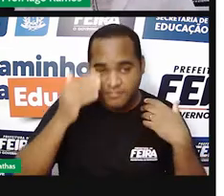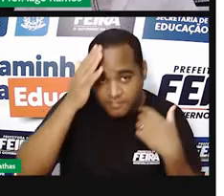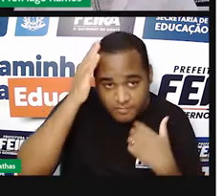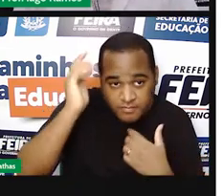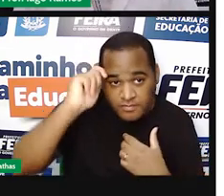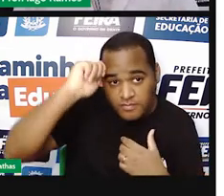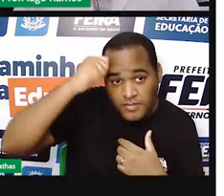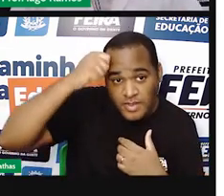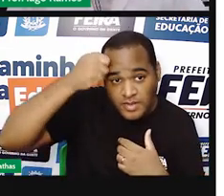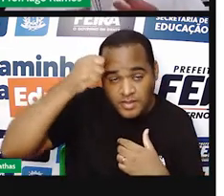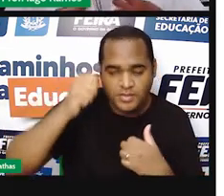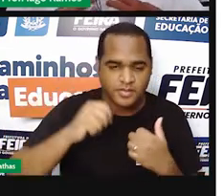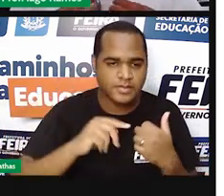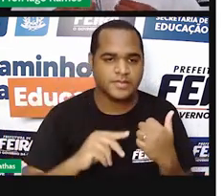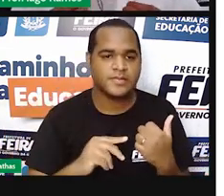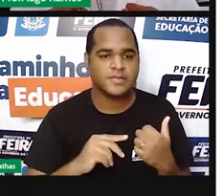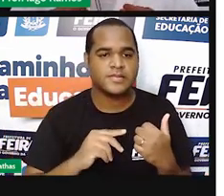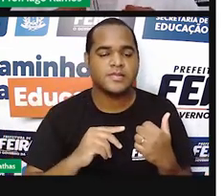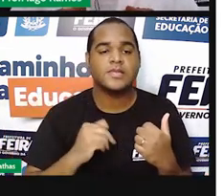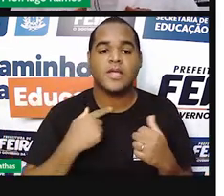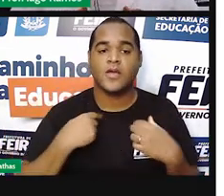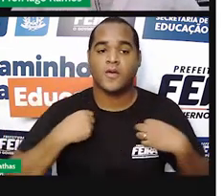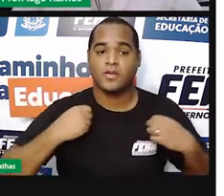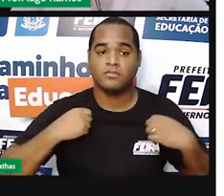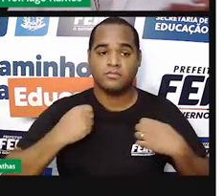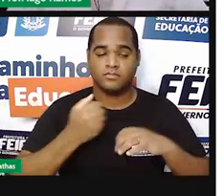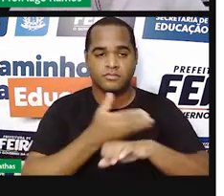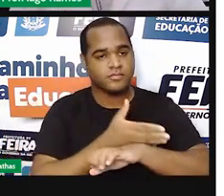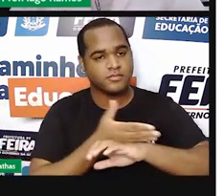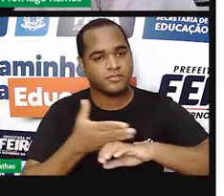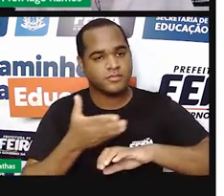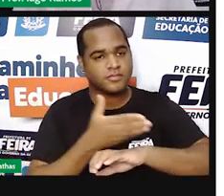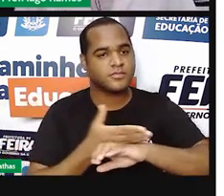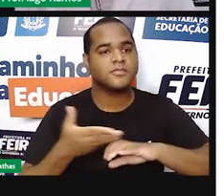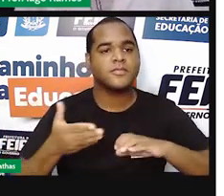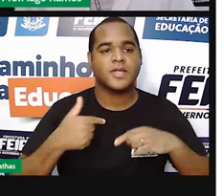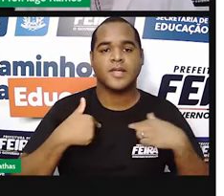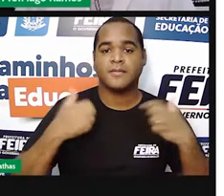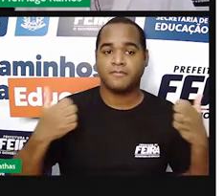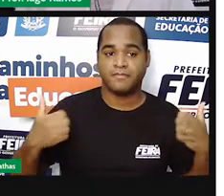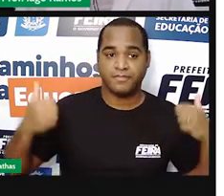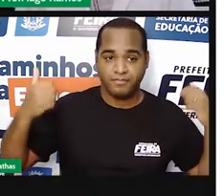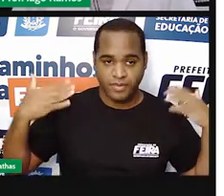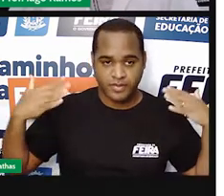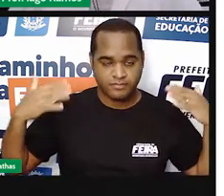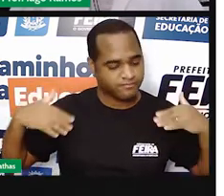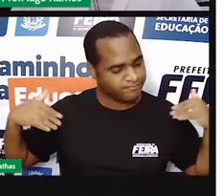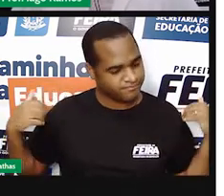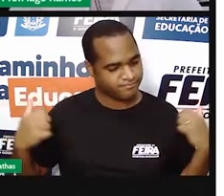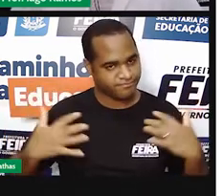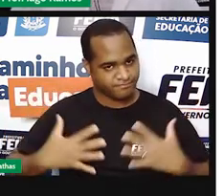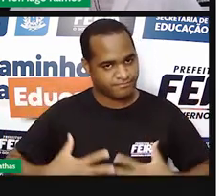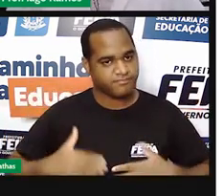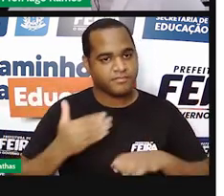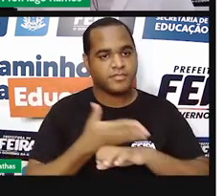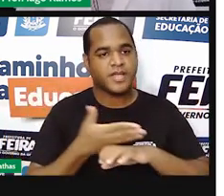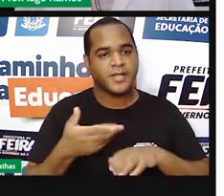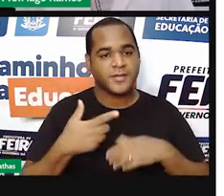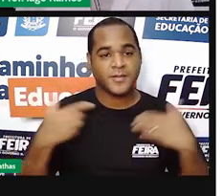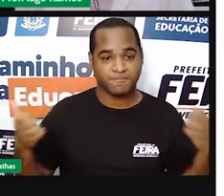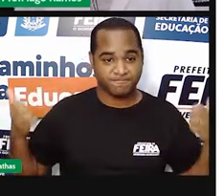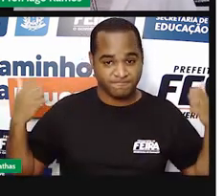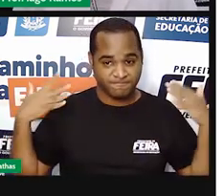pretos Estou vestindo uma camisa branca por cima também um jaleco branco e atrás de mim